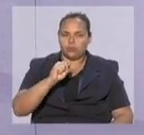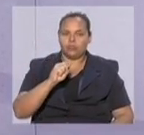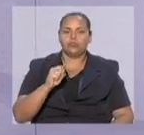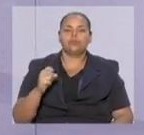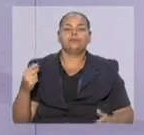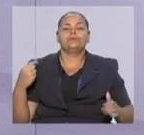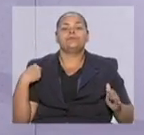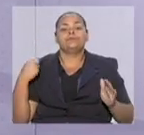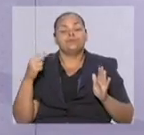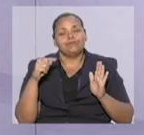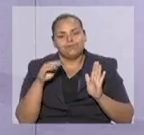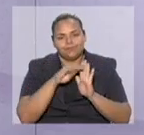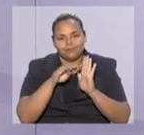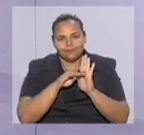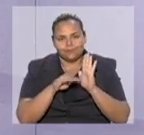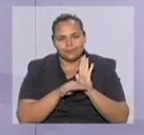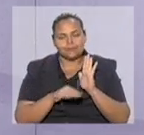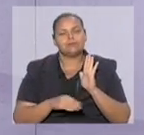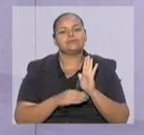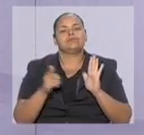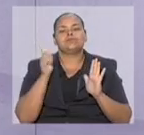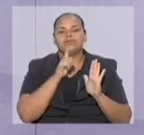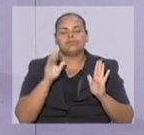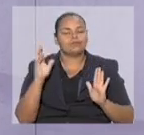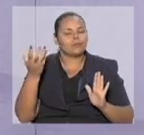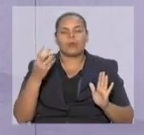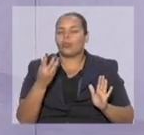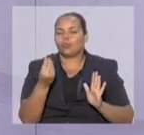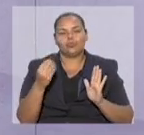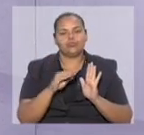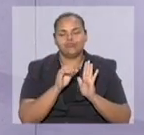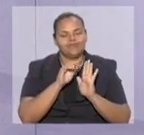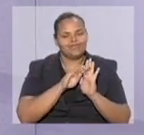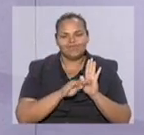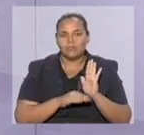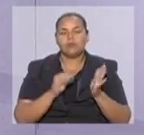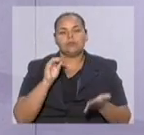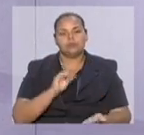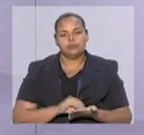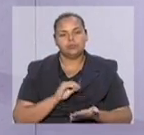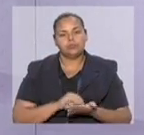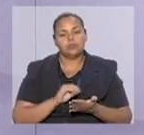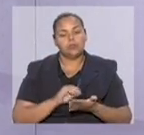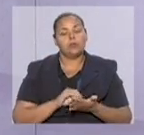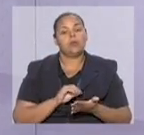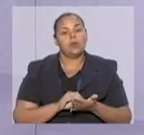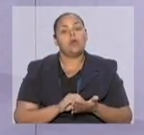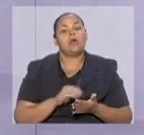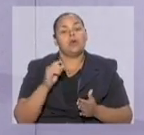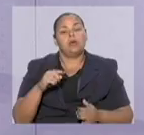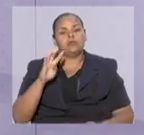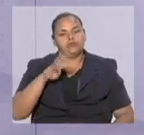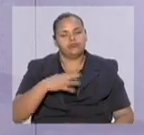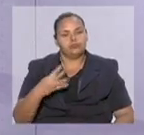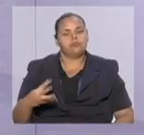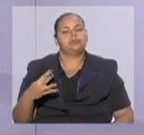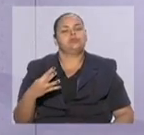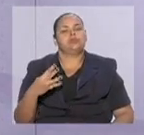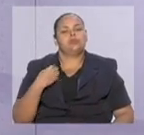serem cumpridas, muitas delas ainda não se concluíram. O nosso objetivo é atualizar esses